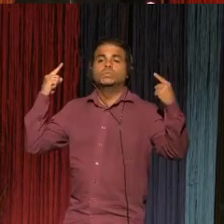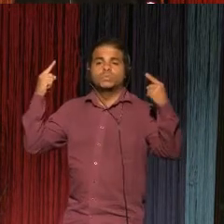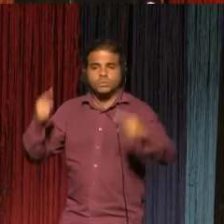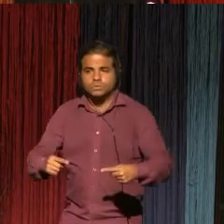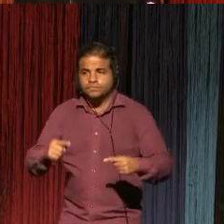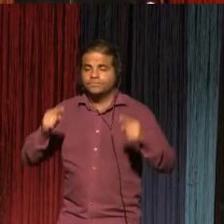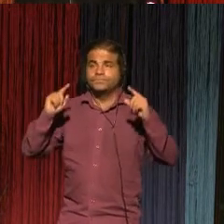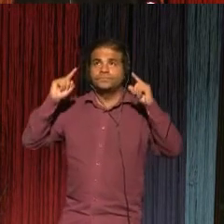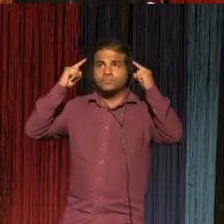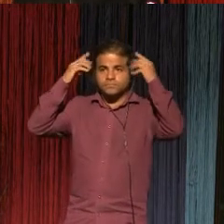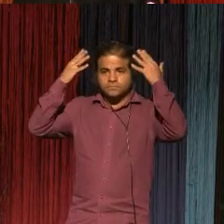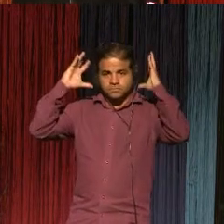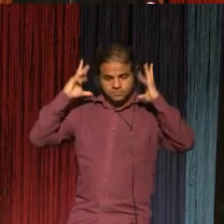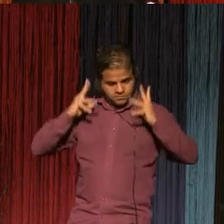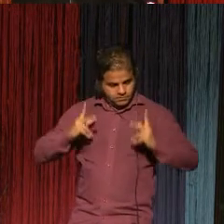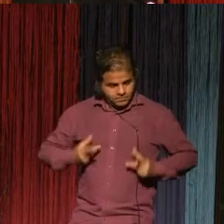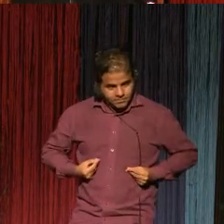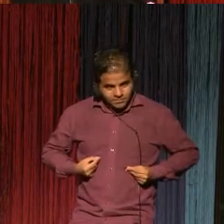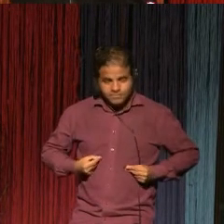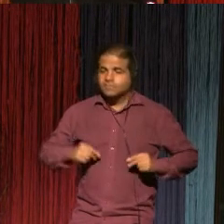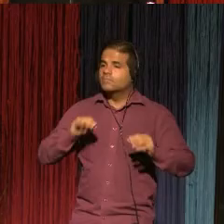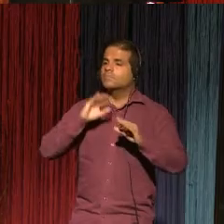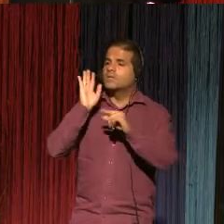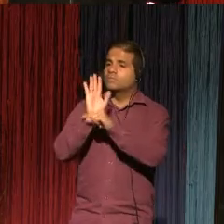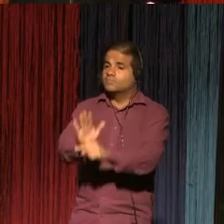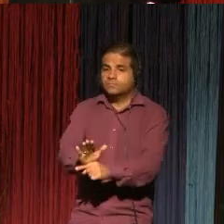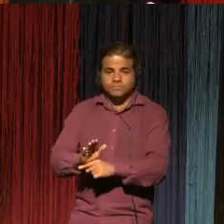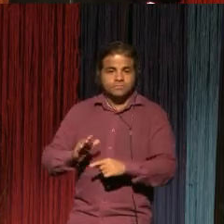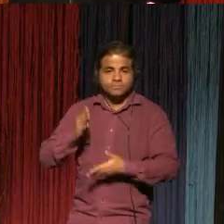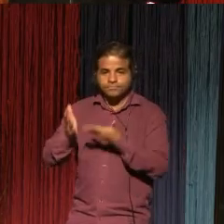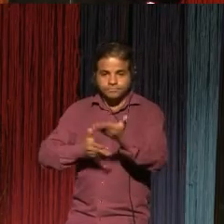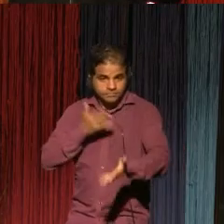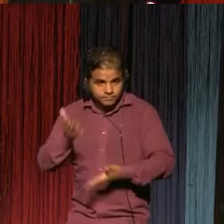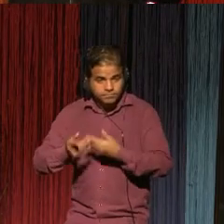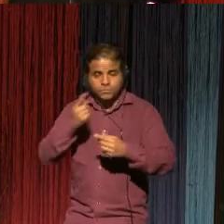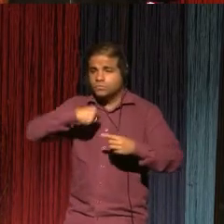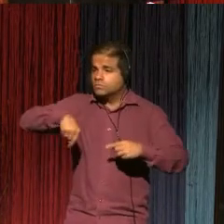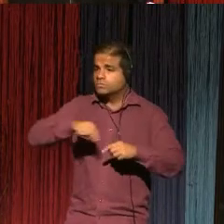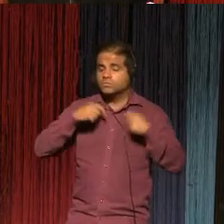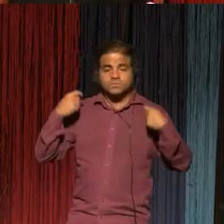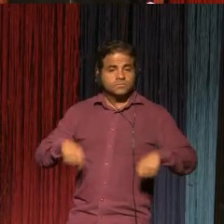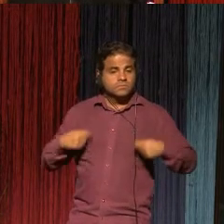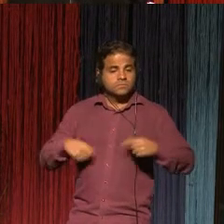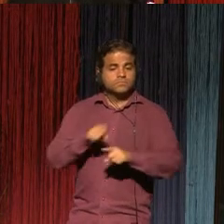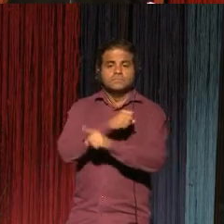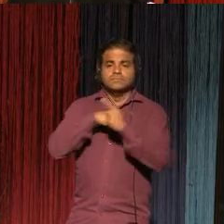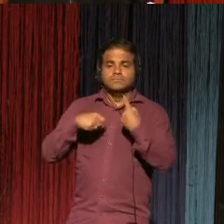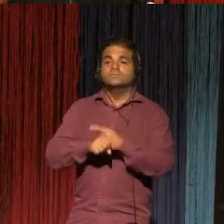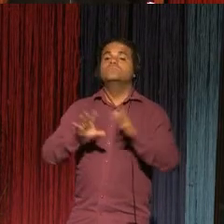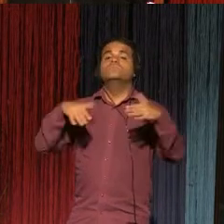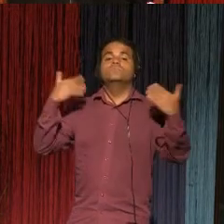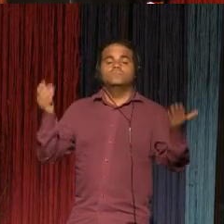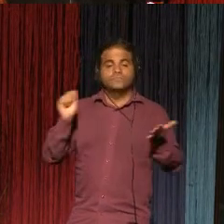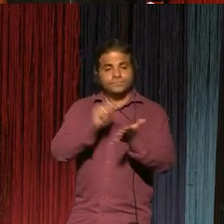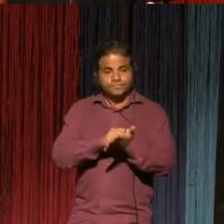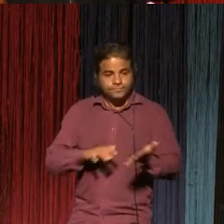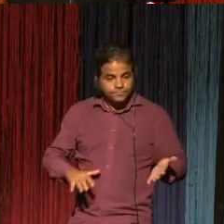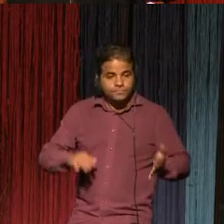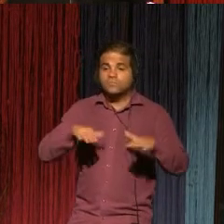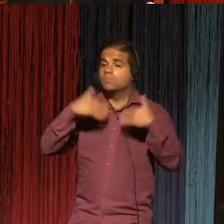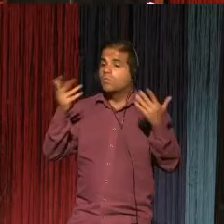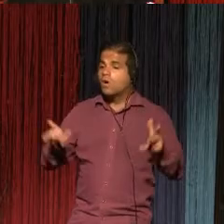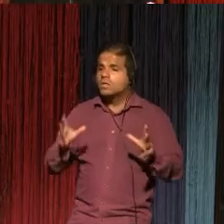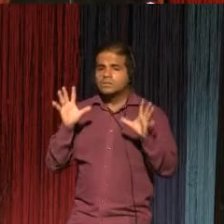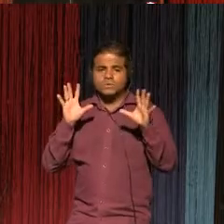as funções executivas e também as apoiam indiretamente para tratar das nossas necessidades sociais? Quais atividades? Quais